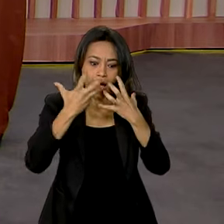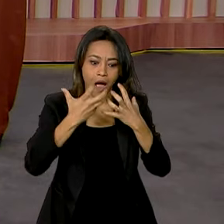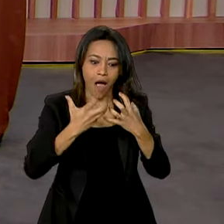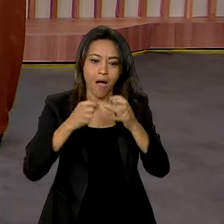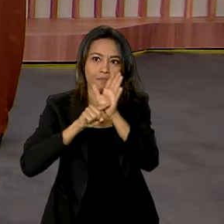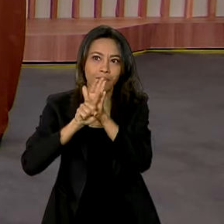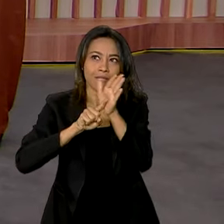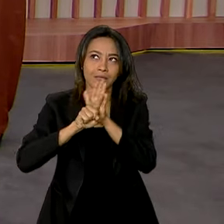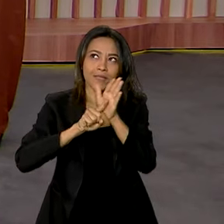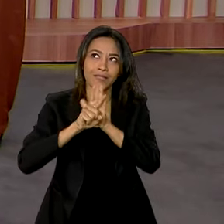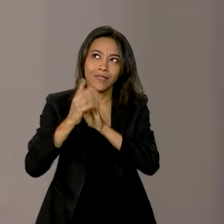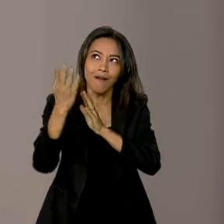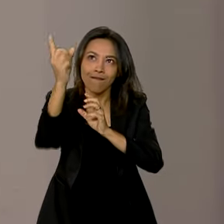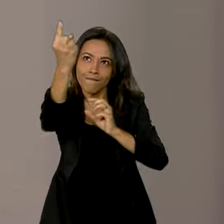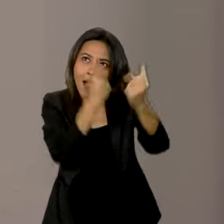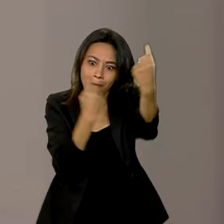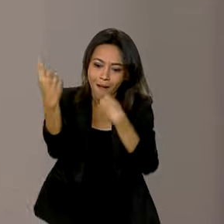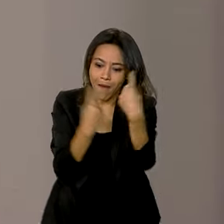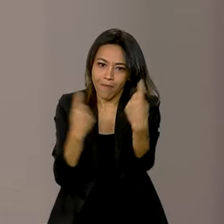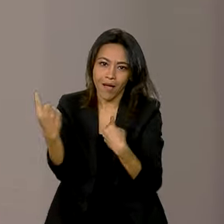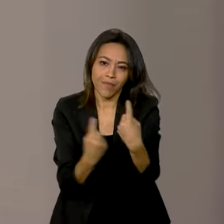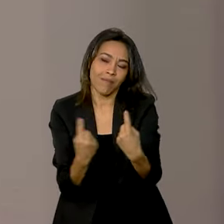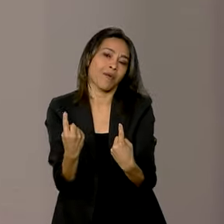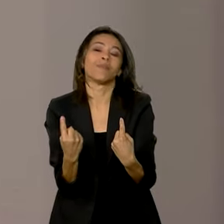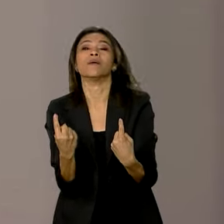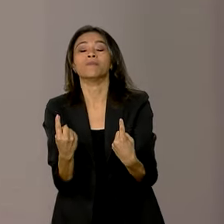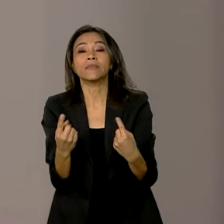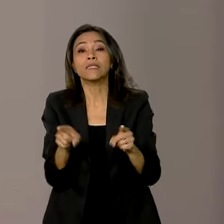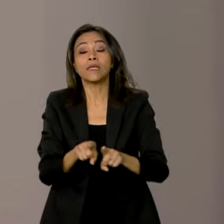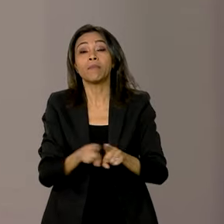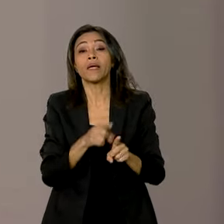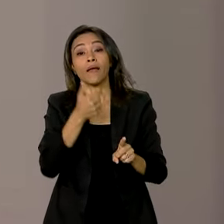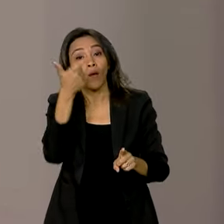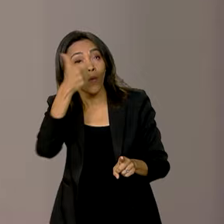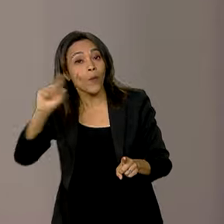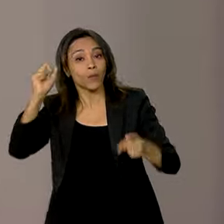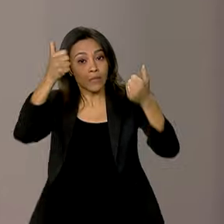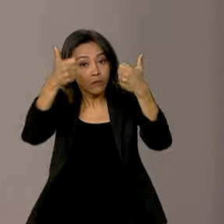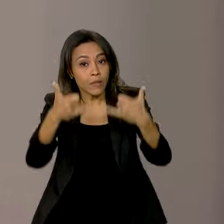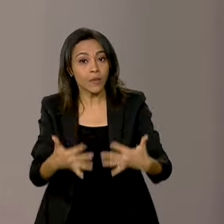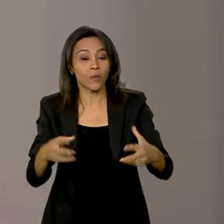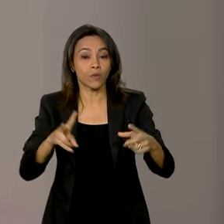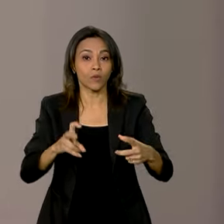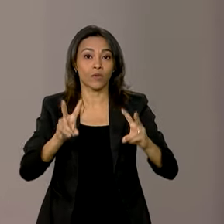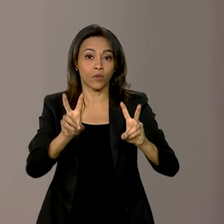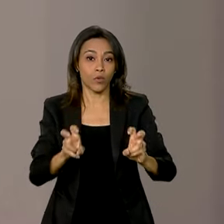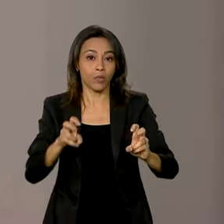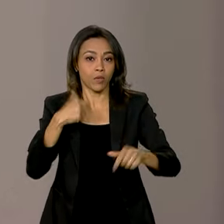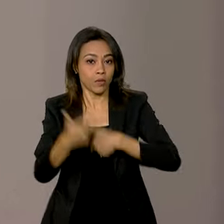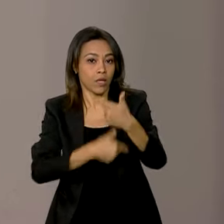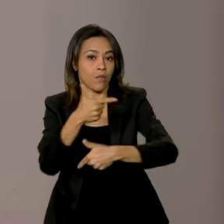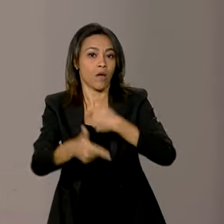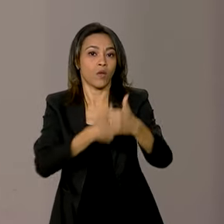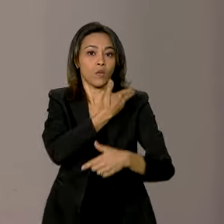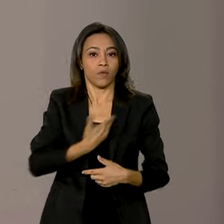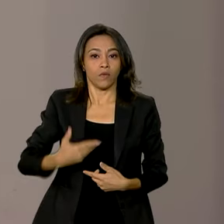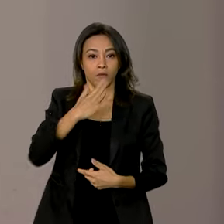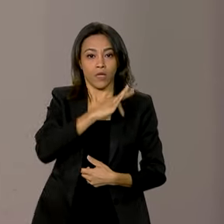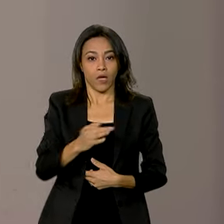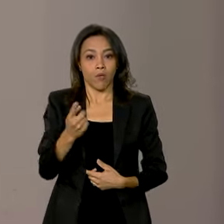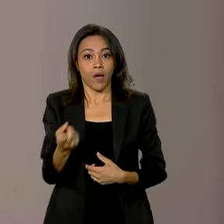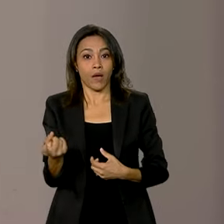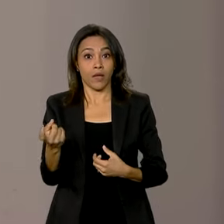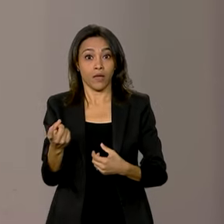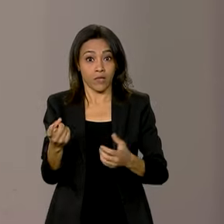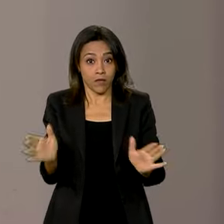queiram ir embora do país. Luciana Santos também falou das ações do governo federal para reconstruir o setor de ciência e tecnologia no Rio